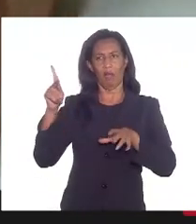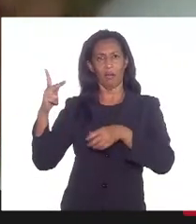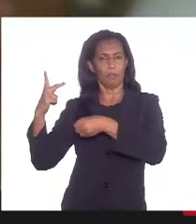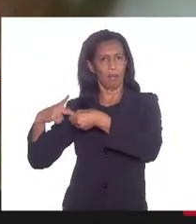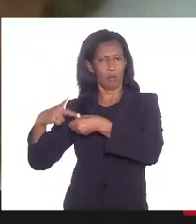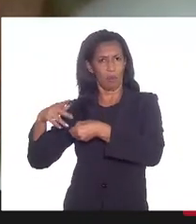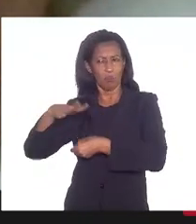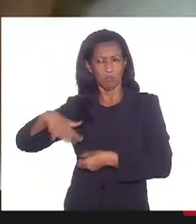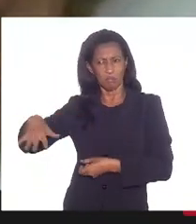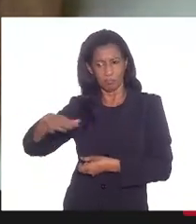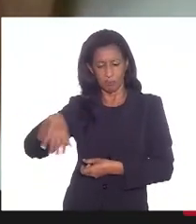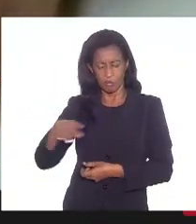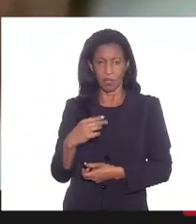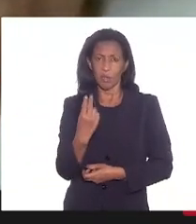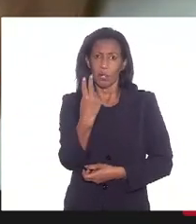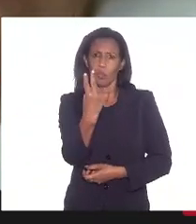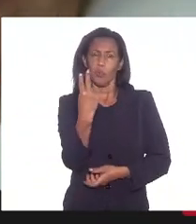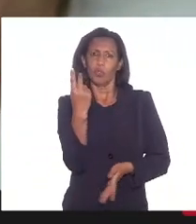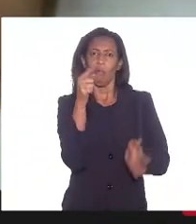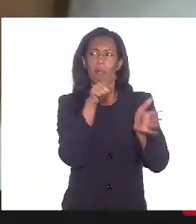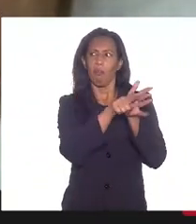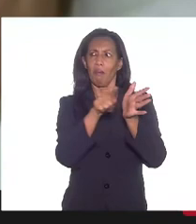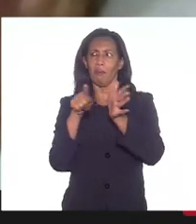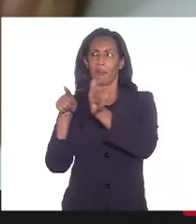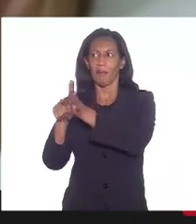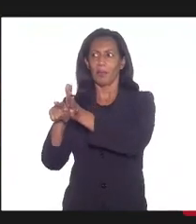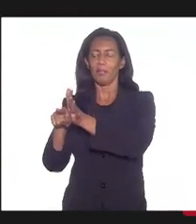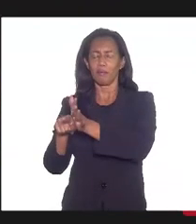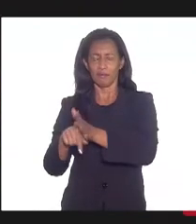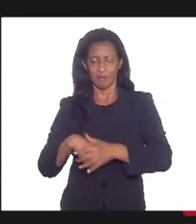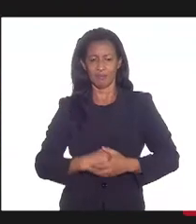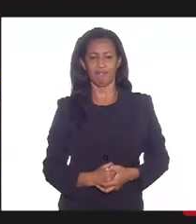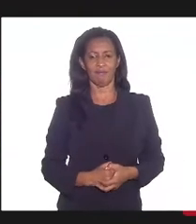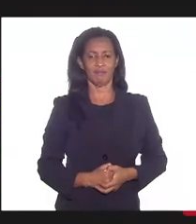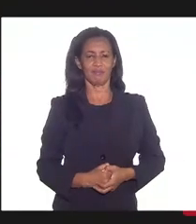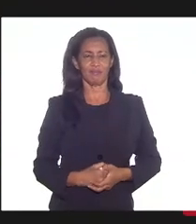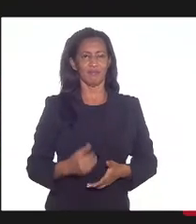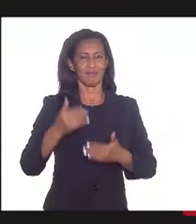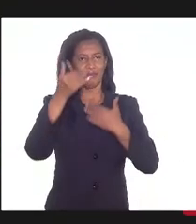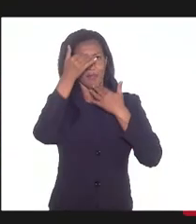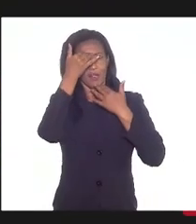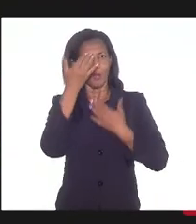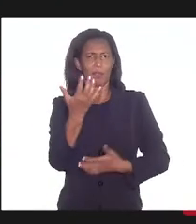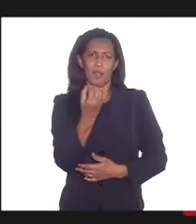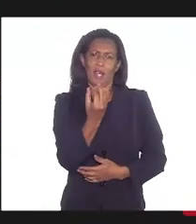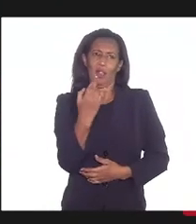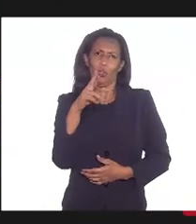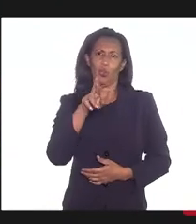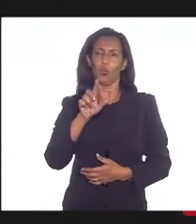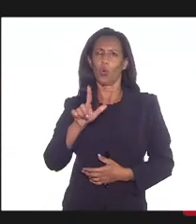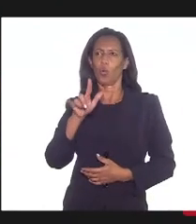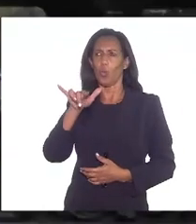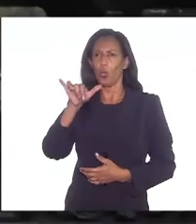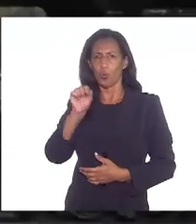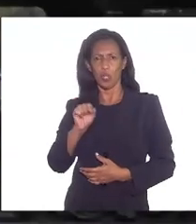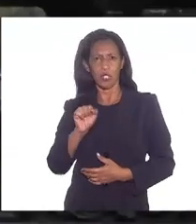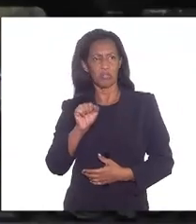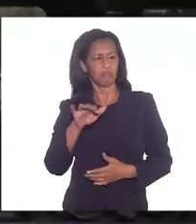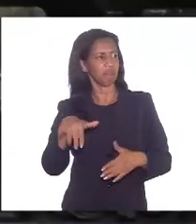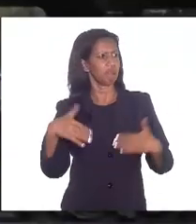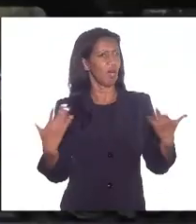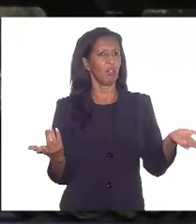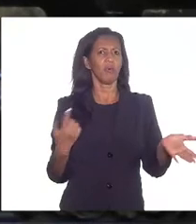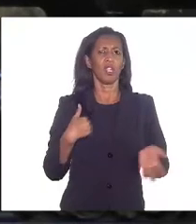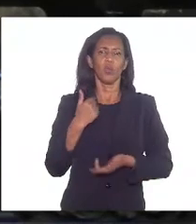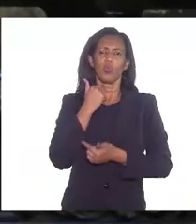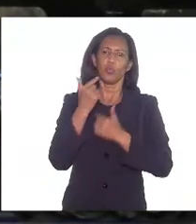petróleo? São essas duas perguntas que eu deixo no ar. Obrigado, doutor Luiz Cláudio. Alguém quer levantar